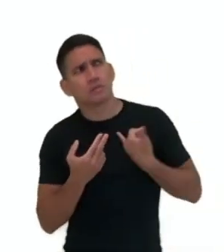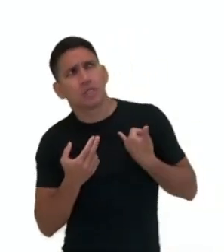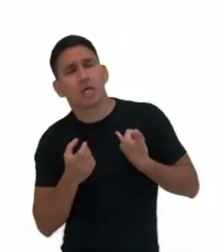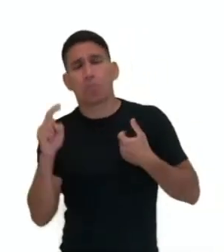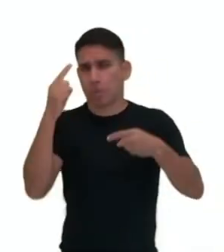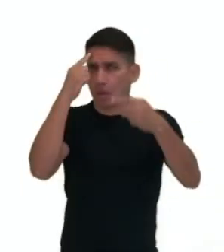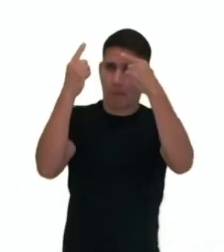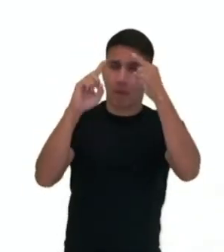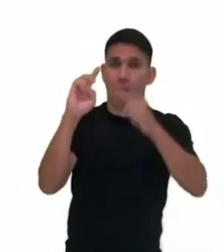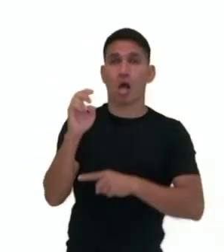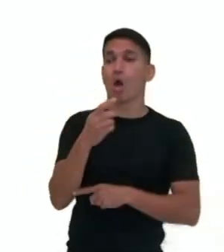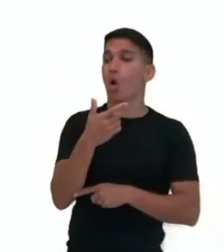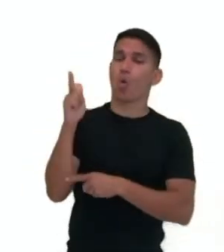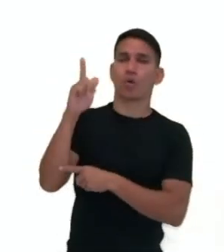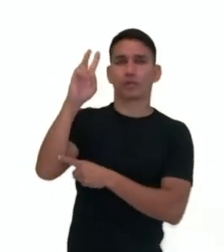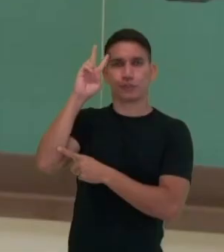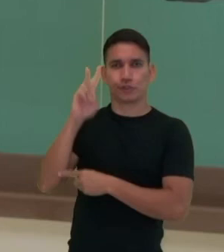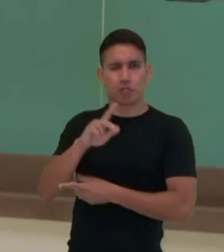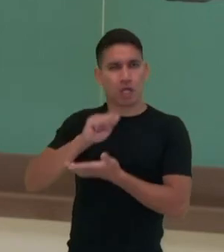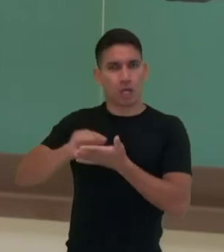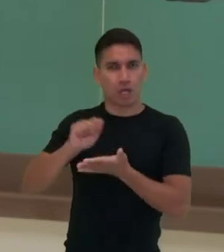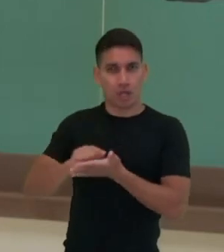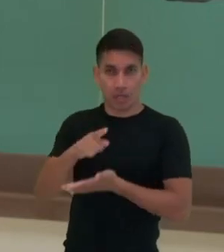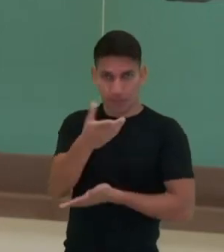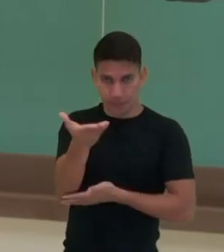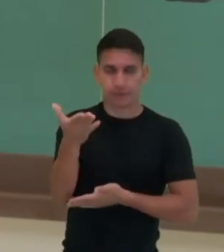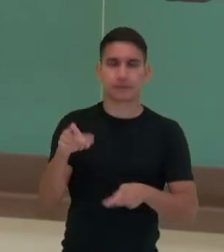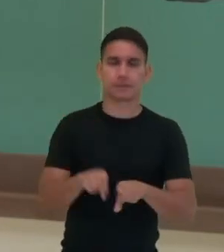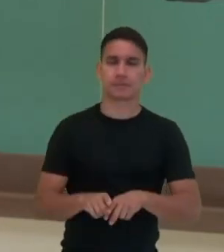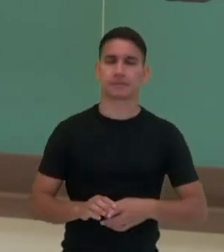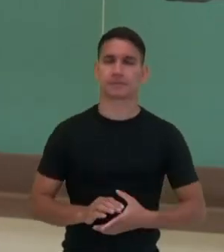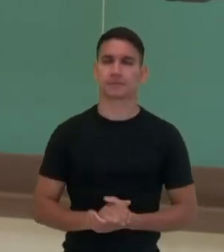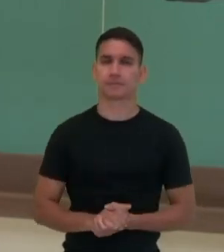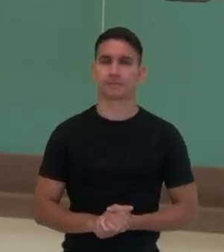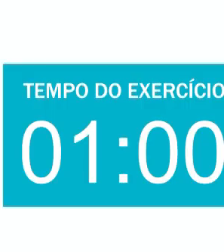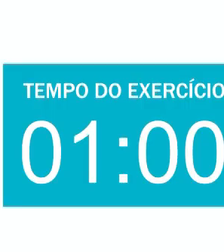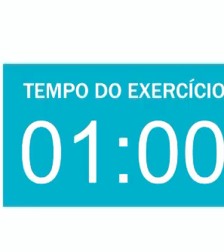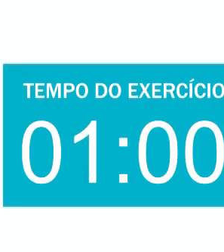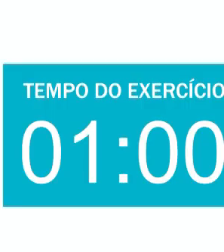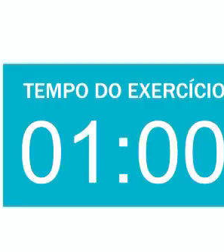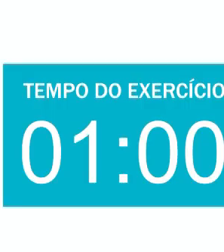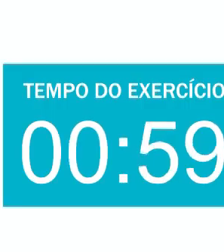uma história. Então anote mais essa informação aí, já voltamos.